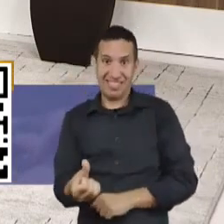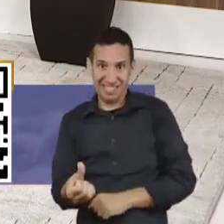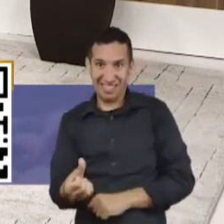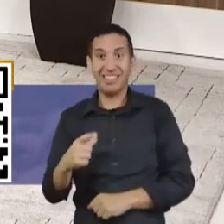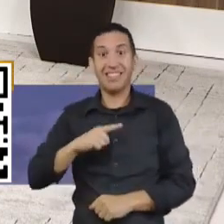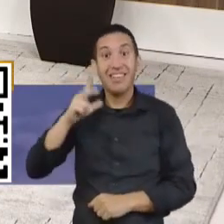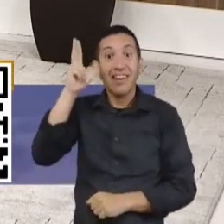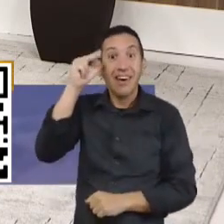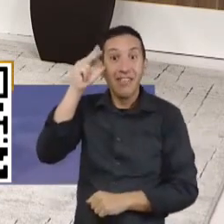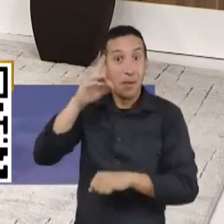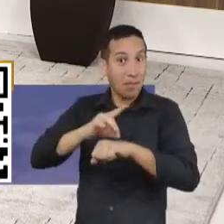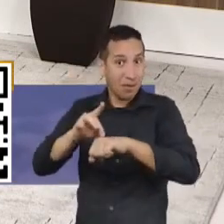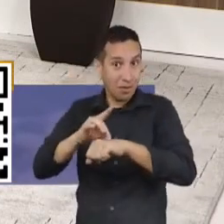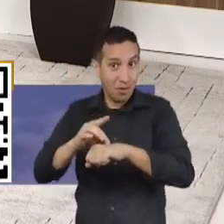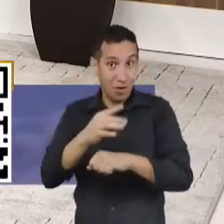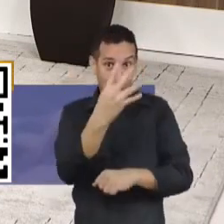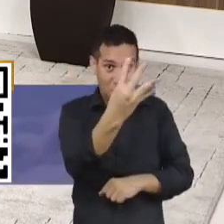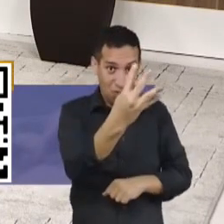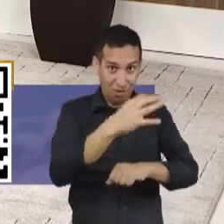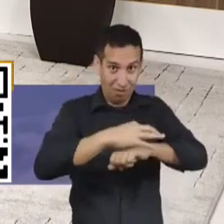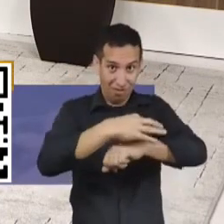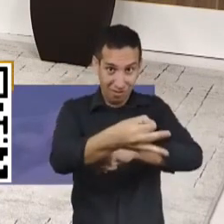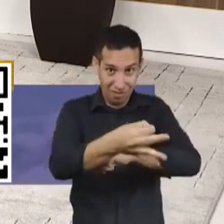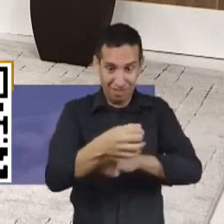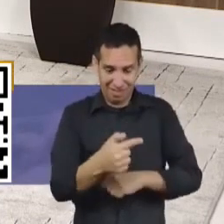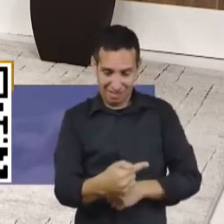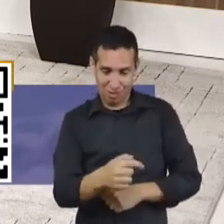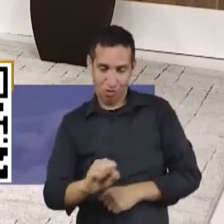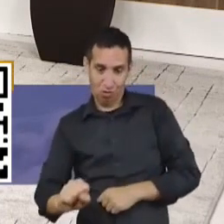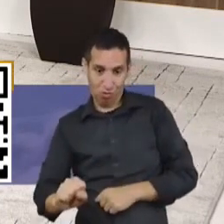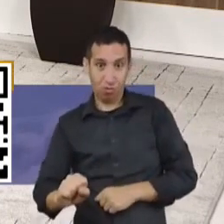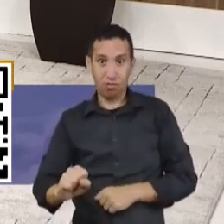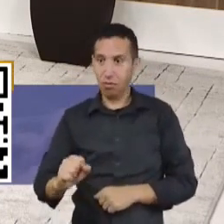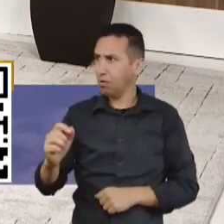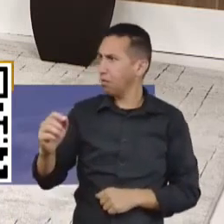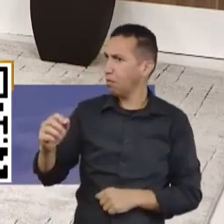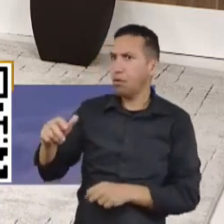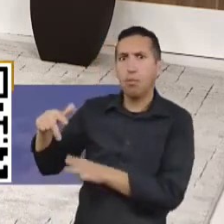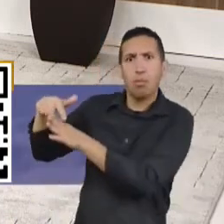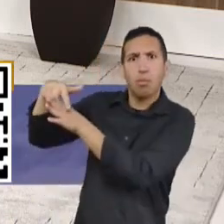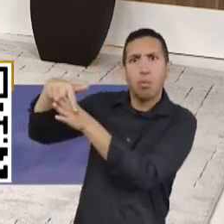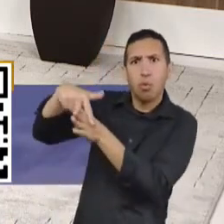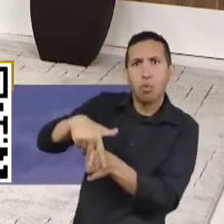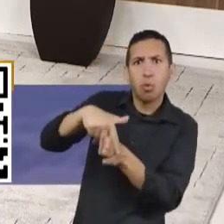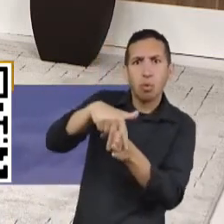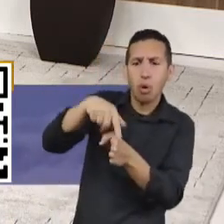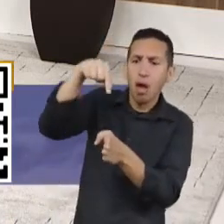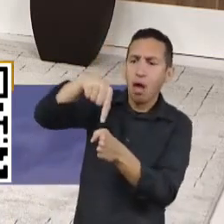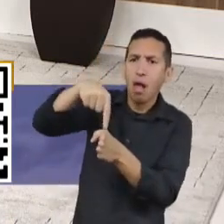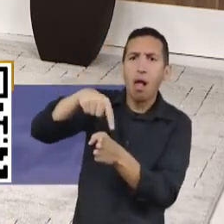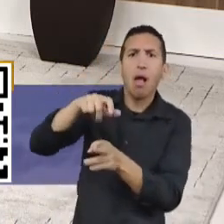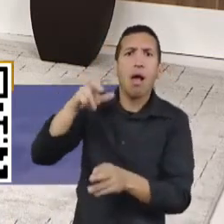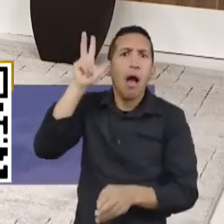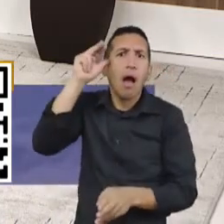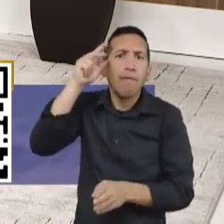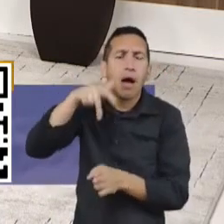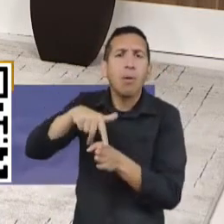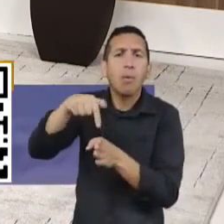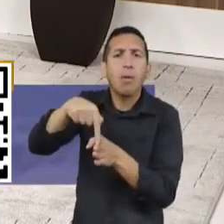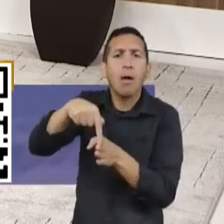aparecer um cavalo preto no quarto selo versos 7 e verso 8 aparece um cavalo amarelo